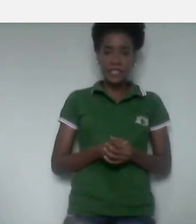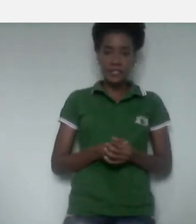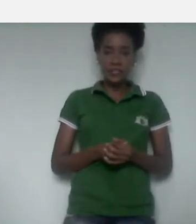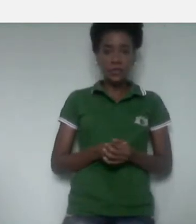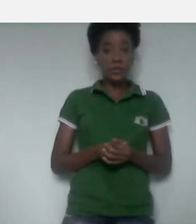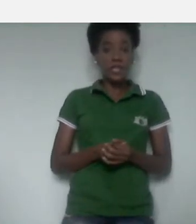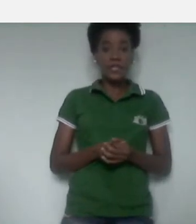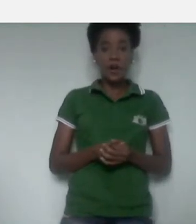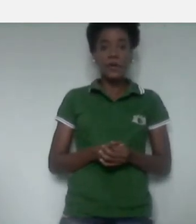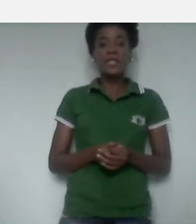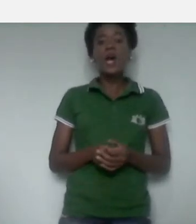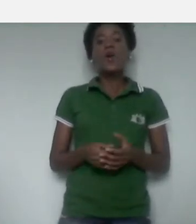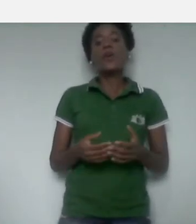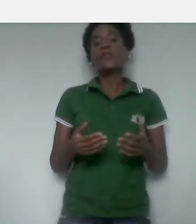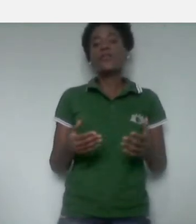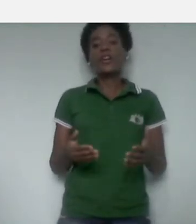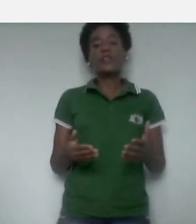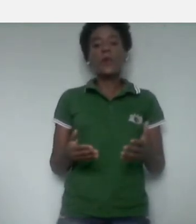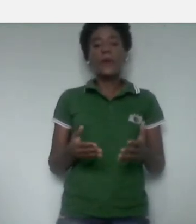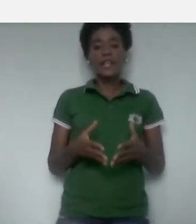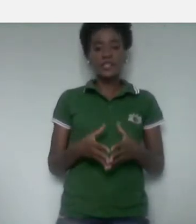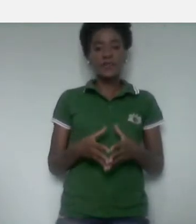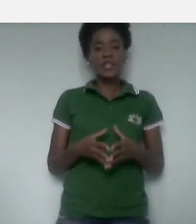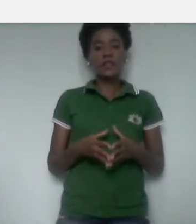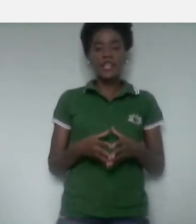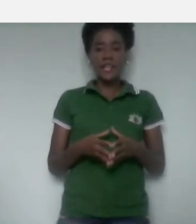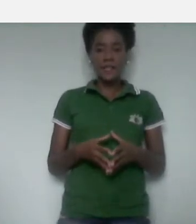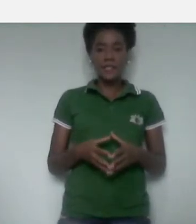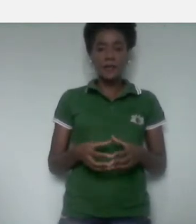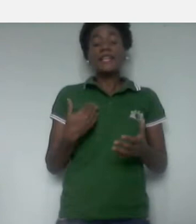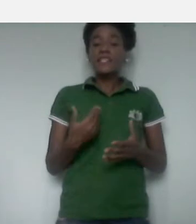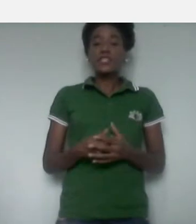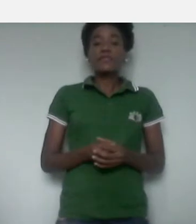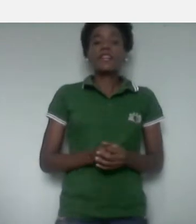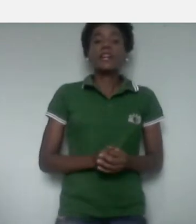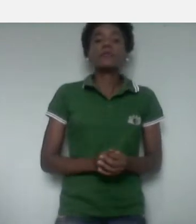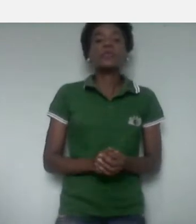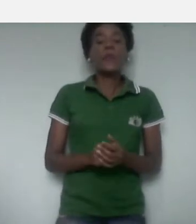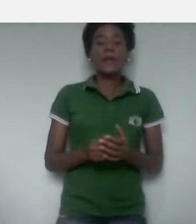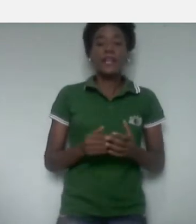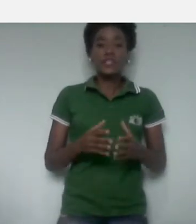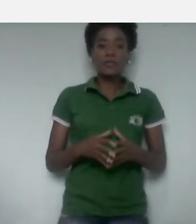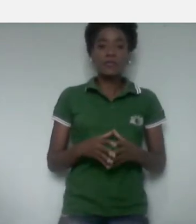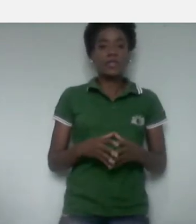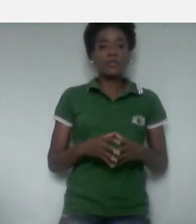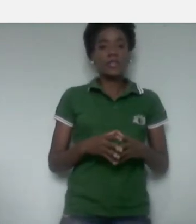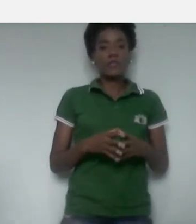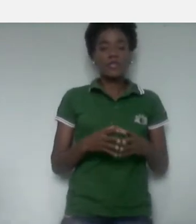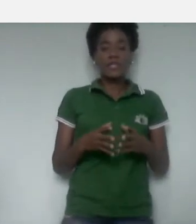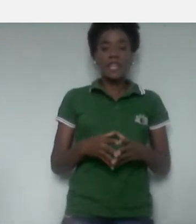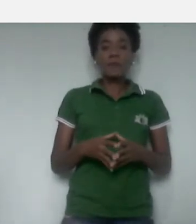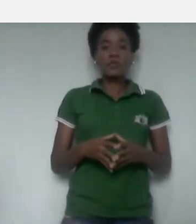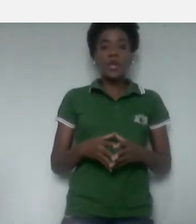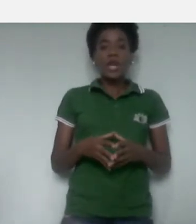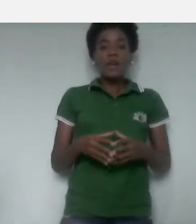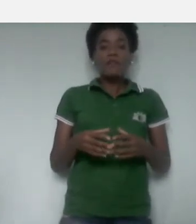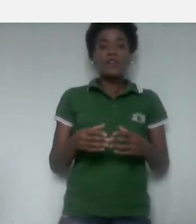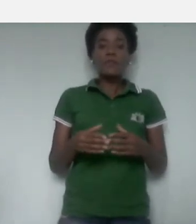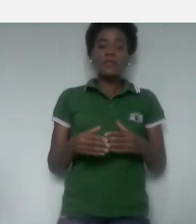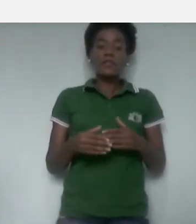aqui da cidade de Cruz das Almas, com enfoque no comparativos à ODS. Mas antes de falarmos do comparativos que